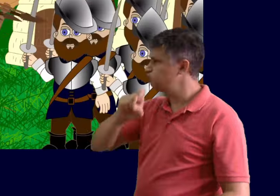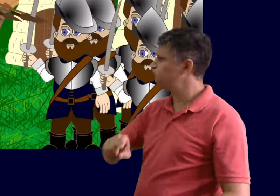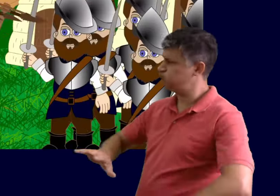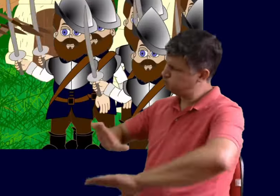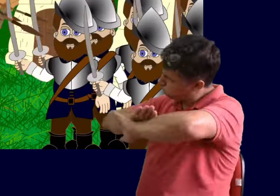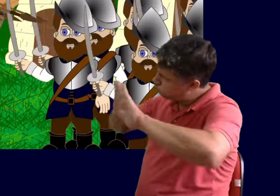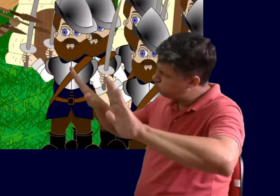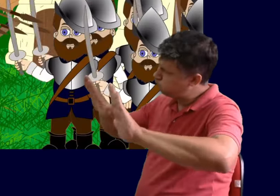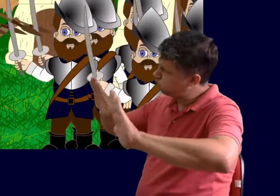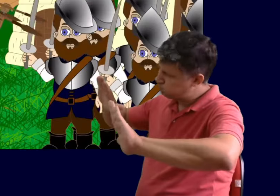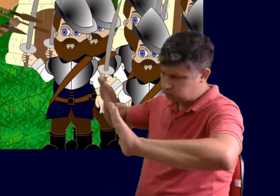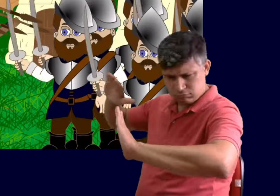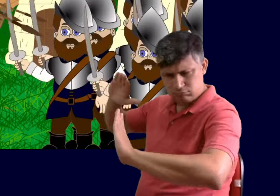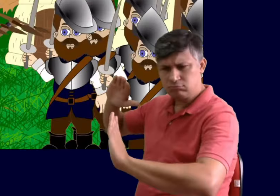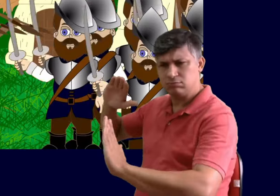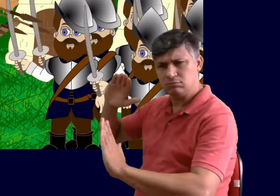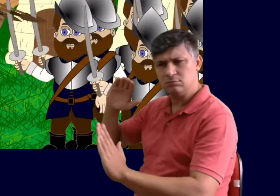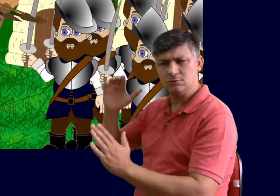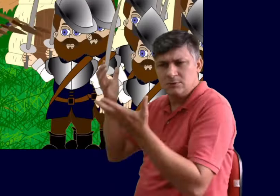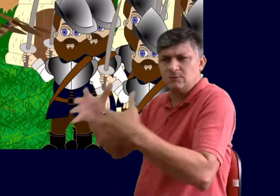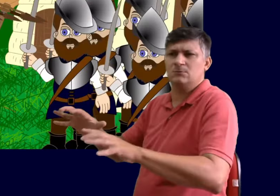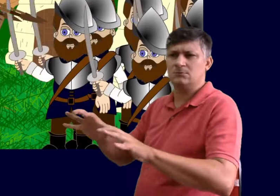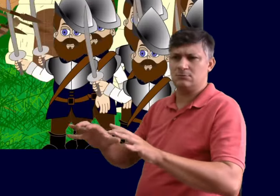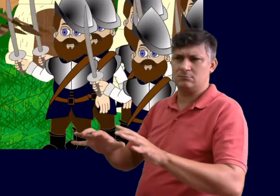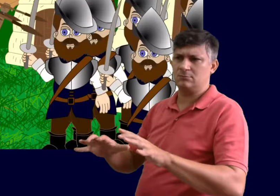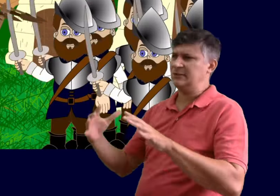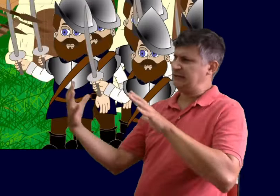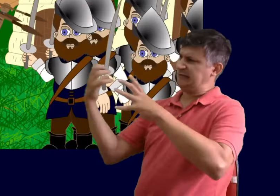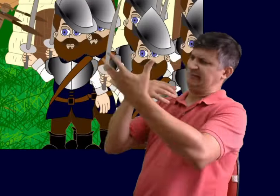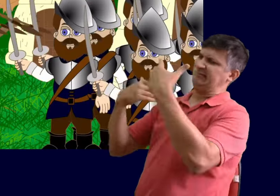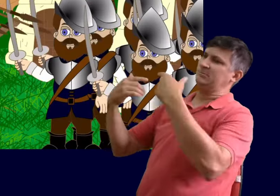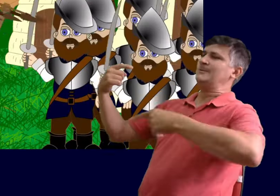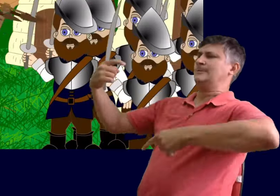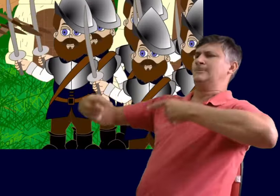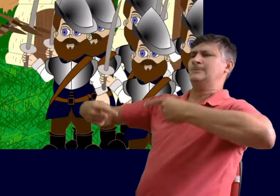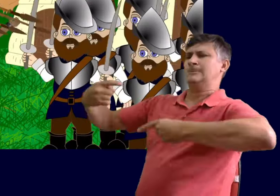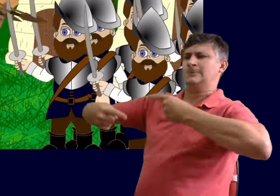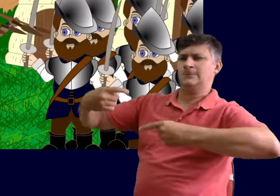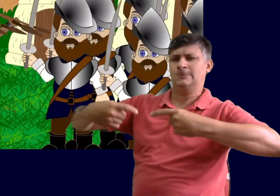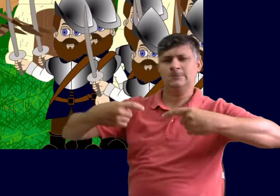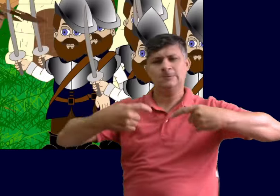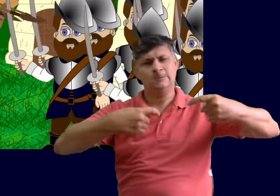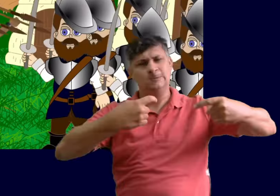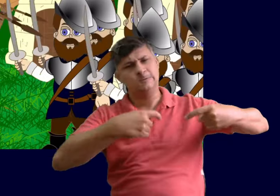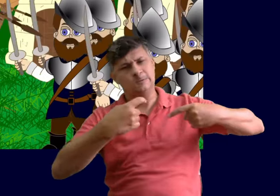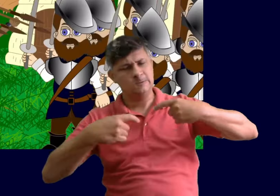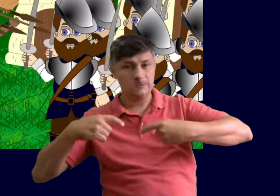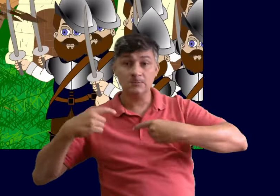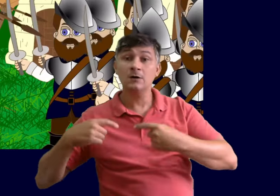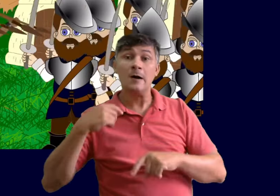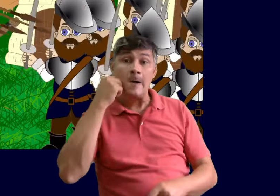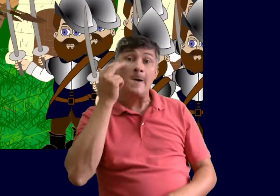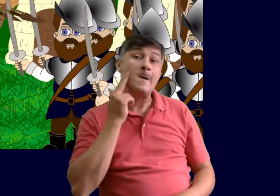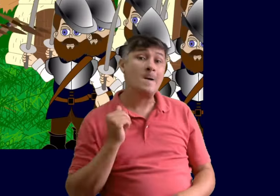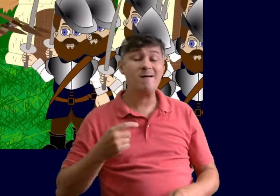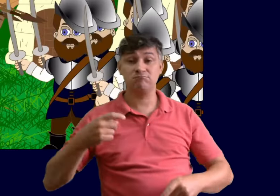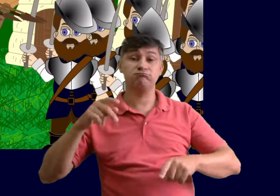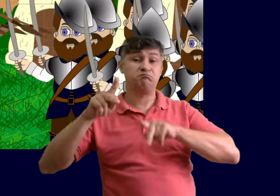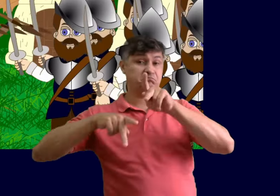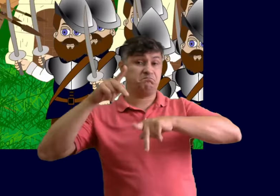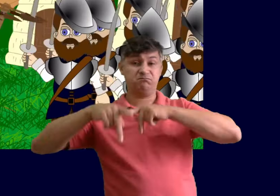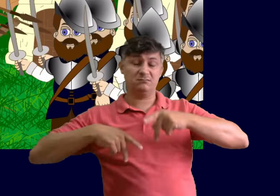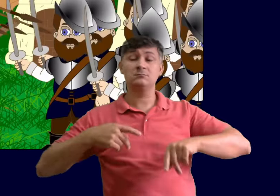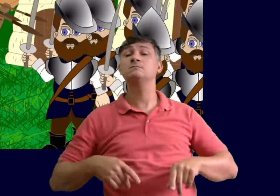que o Quilombo não fosse destruído pelos colonizadores. Lutou pela liberdade do povo negro. Lutou